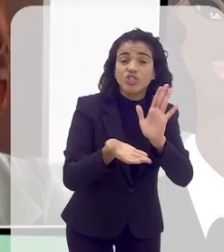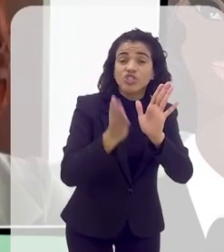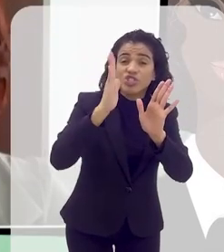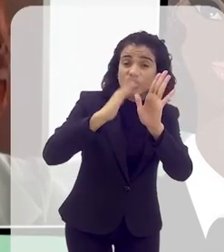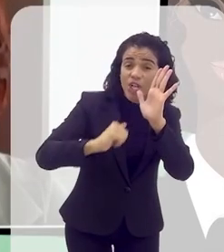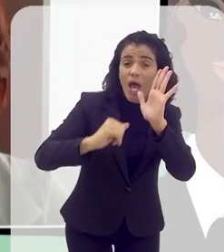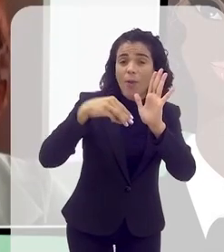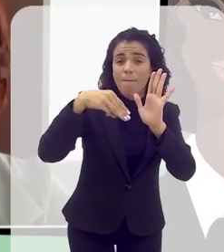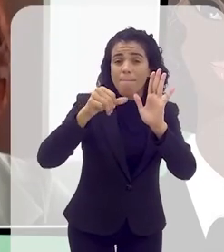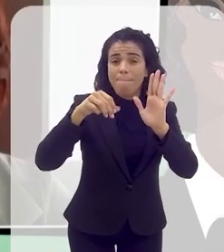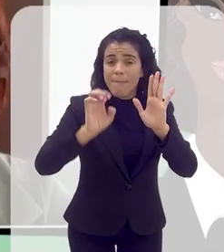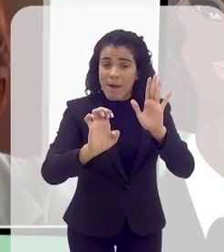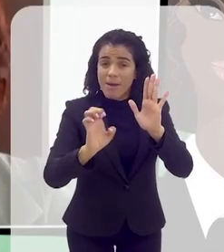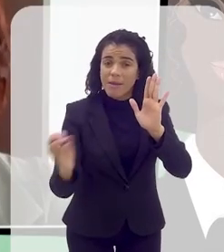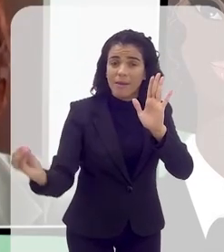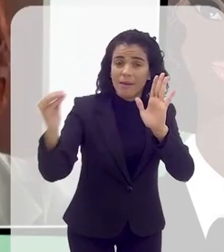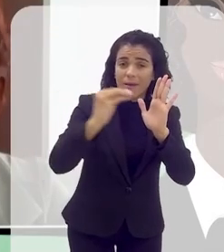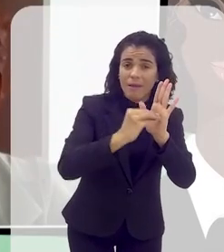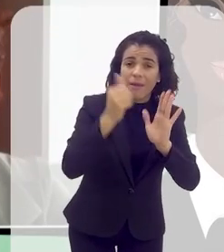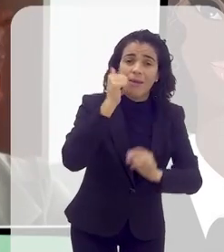a mãe e colocaram a